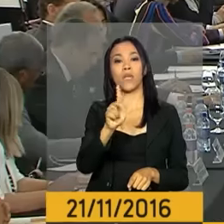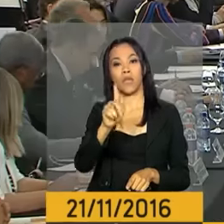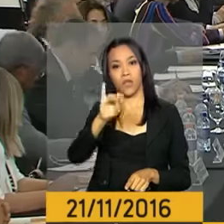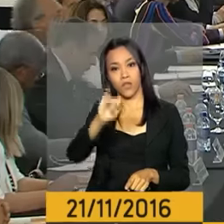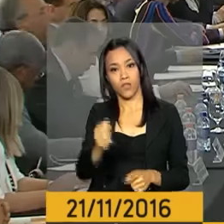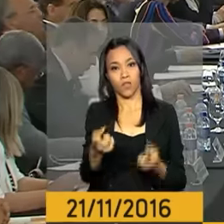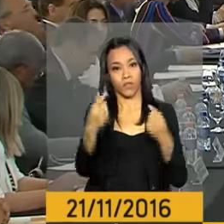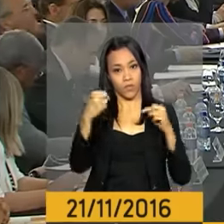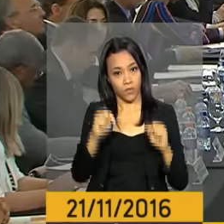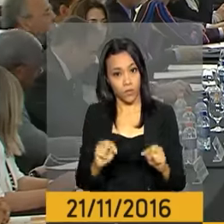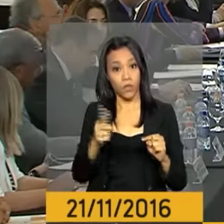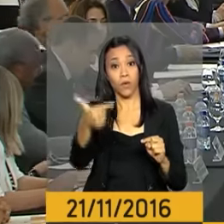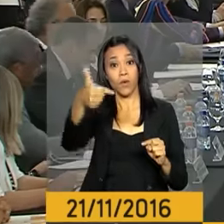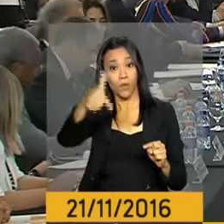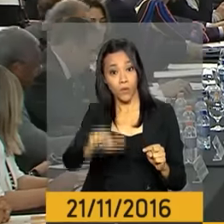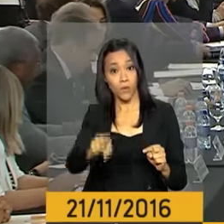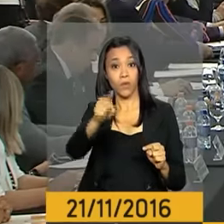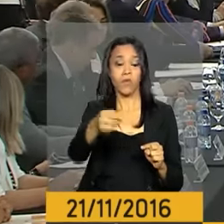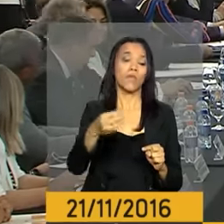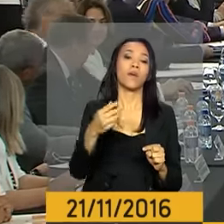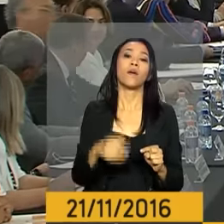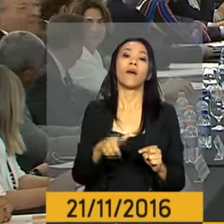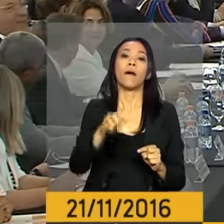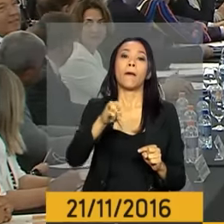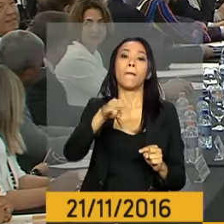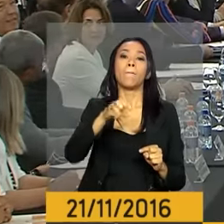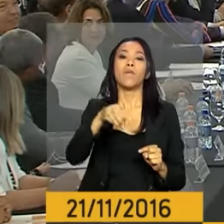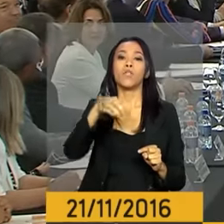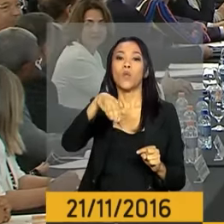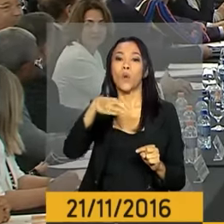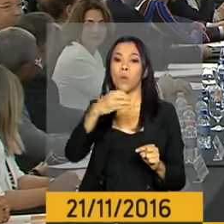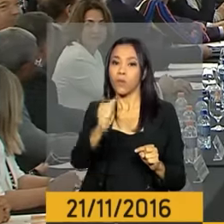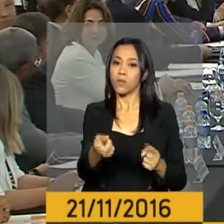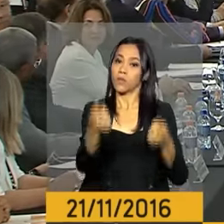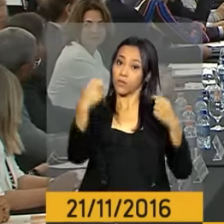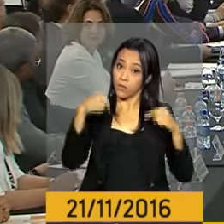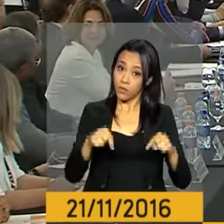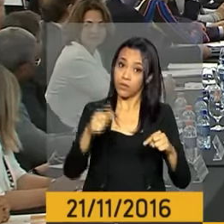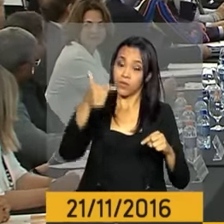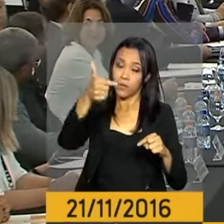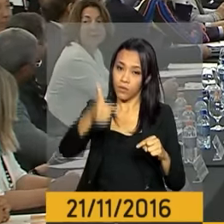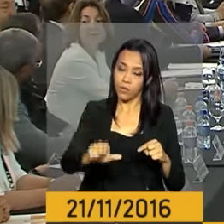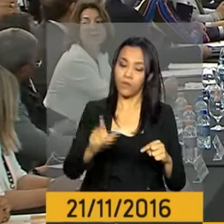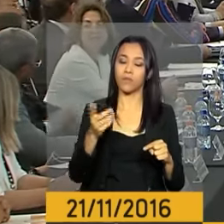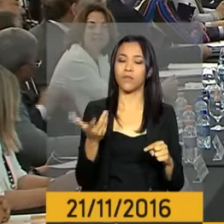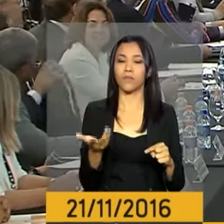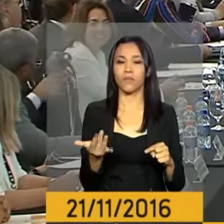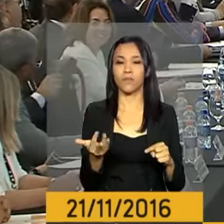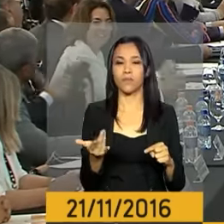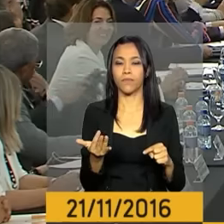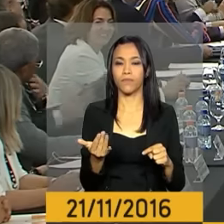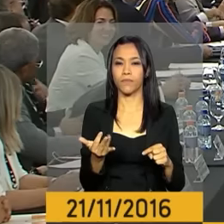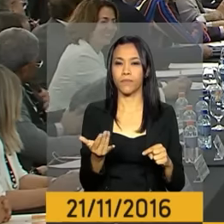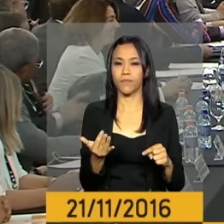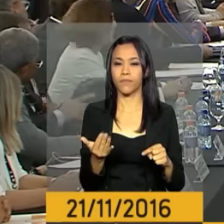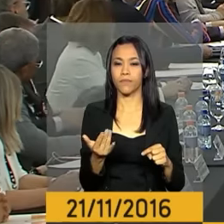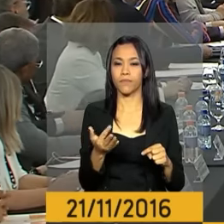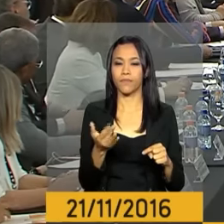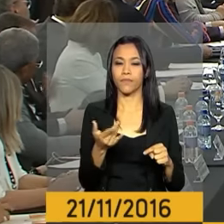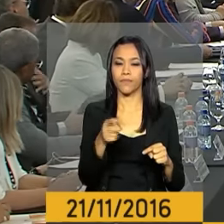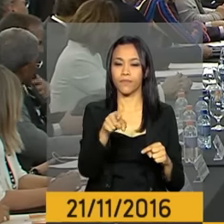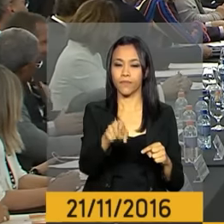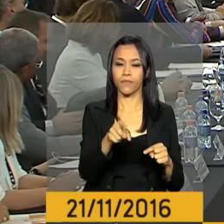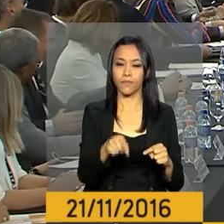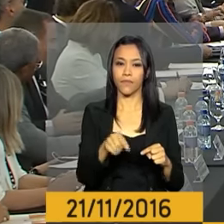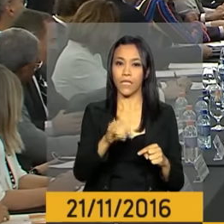Etigoyen, do Gabinete de Segurança Institucional, a ministra Grace Mendonça, da Advocacia Geral da União, o Ilan